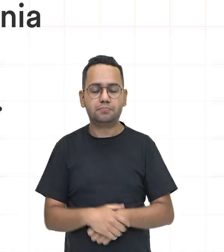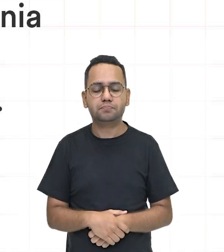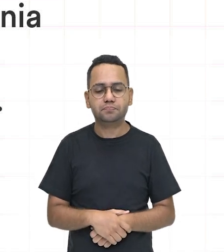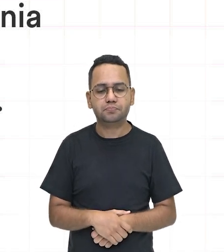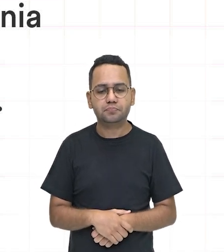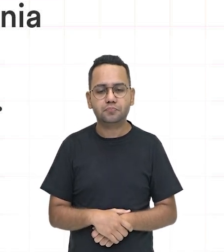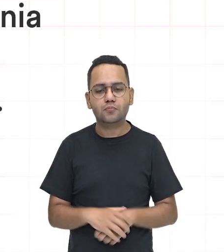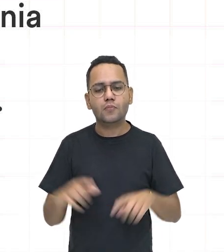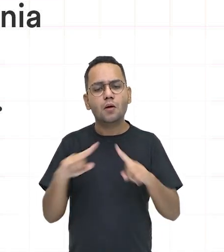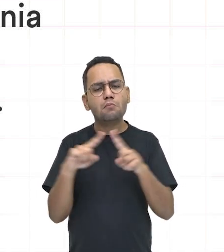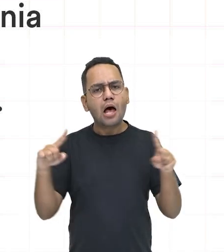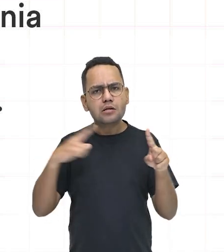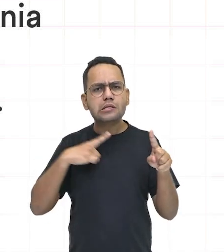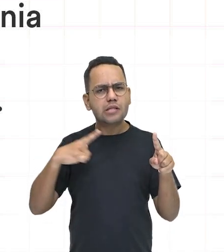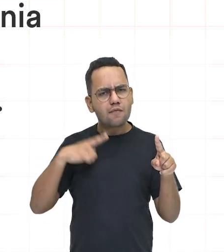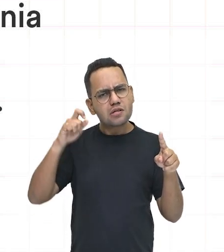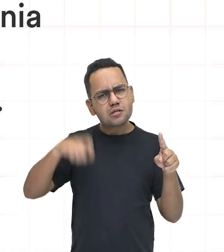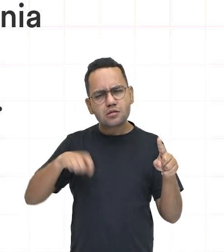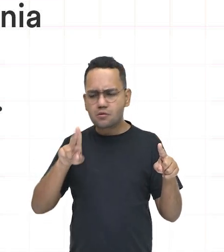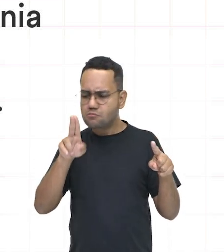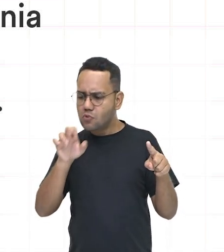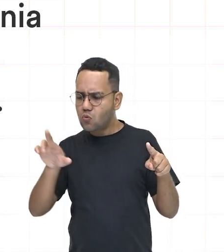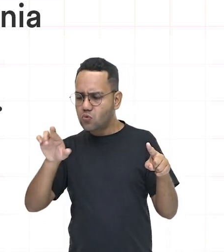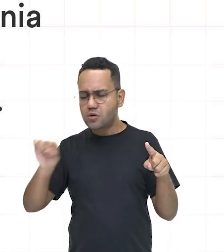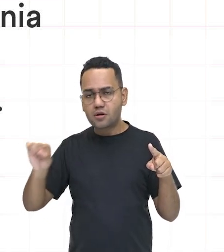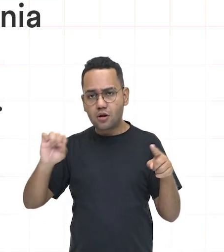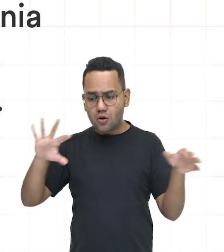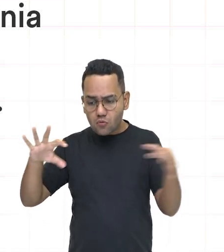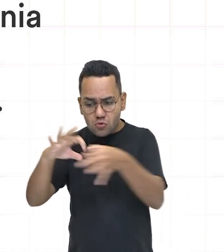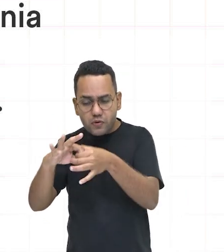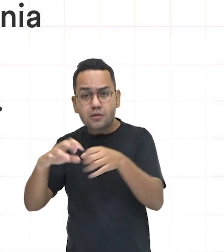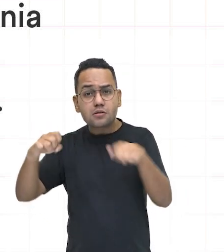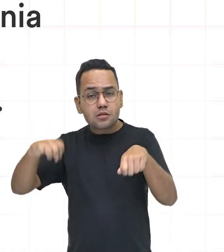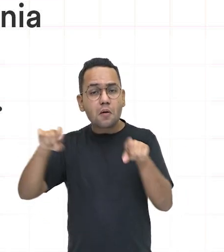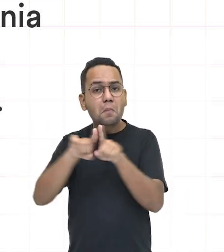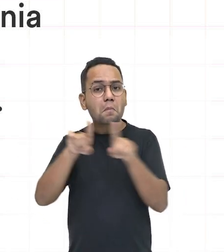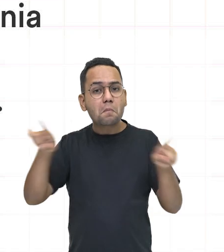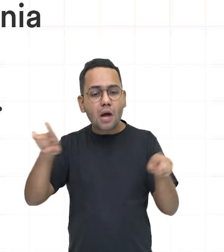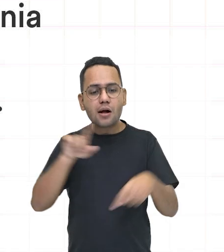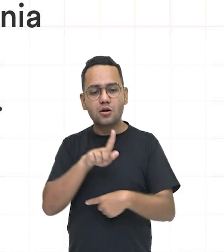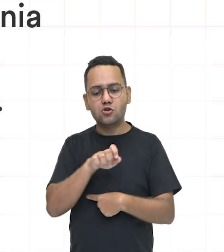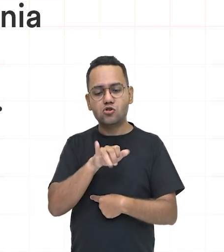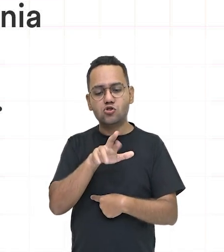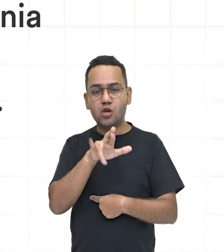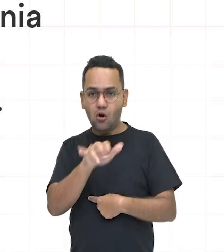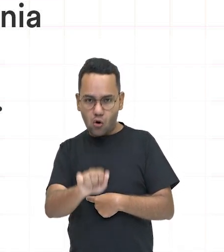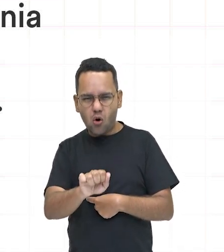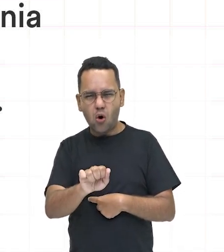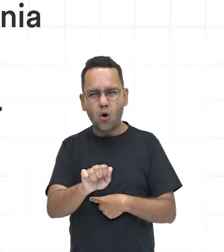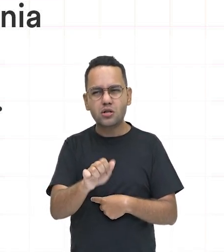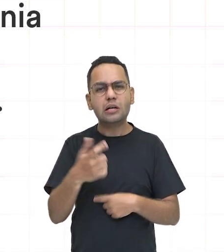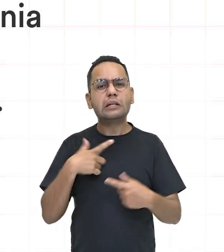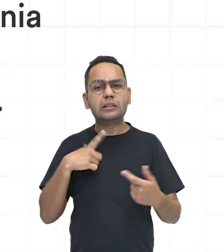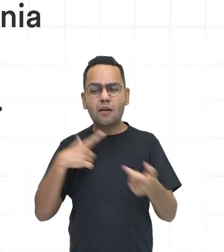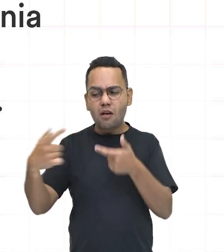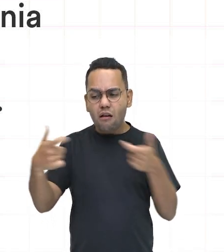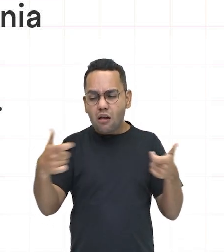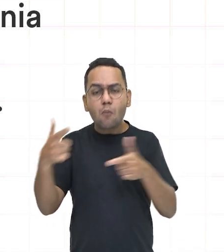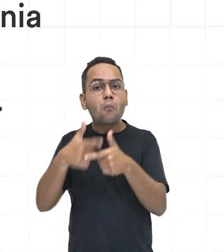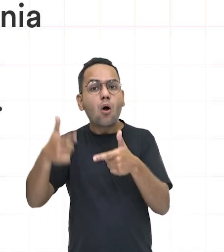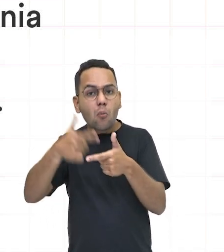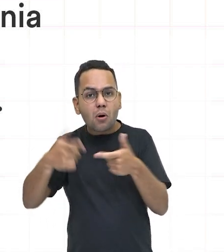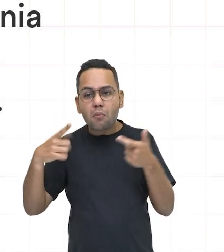com alguns conflitos que acabou tendo ali com a Rússia, com a Federação Russa, preferiu não fazer mais parte.